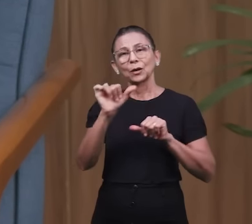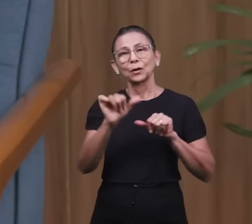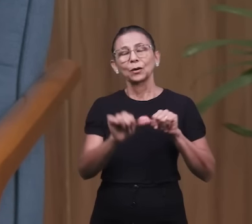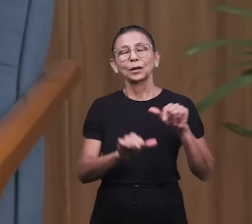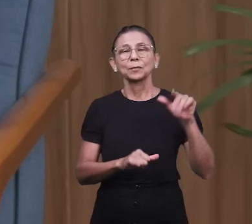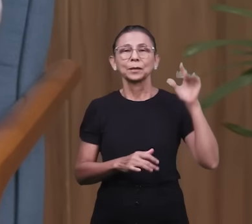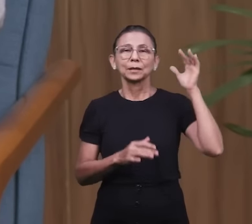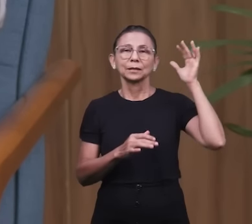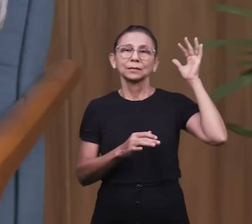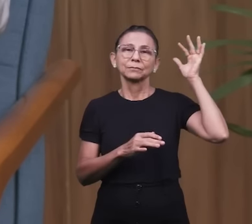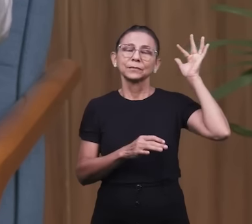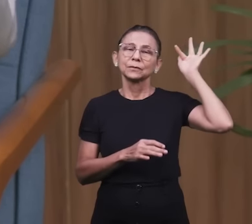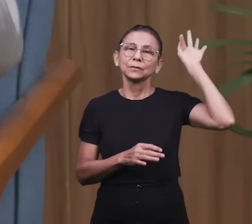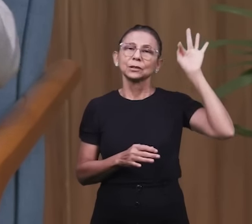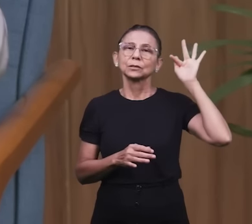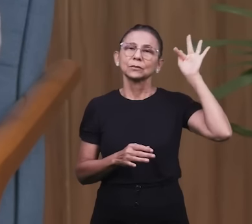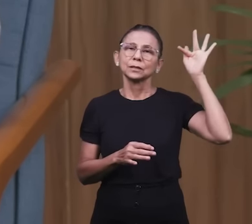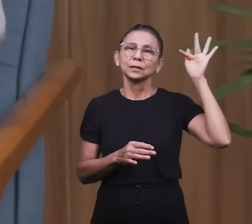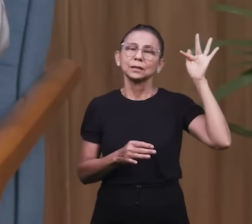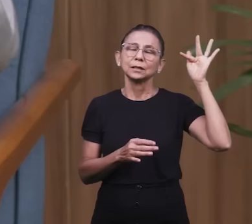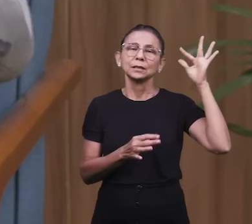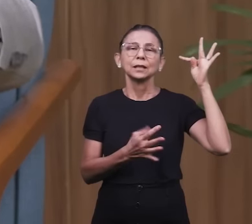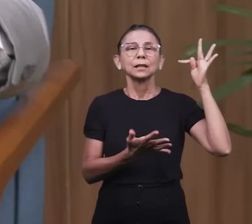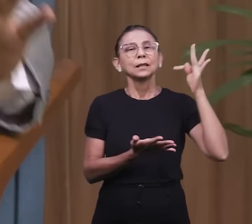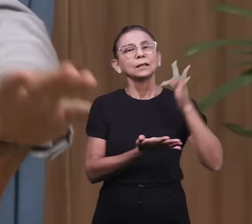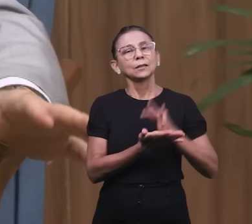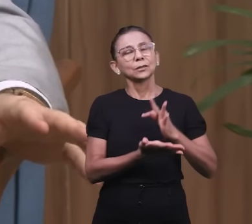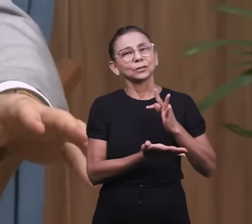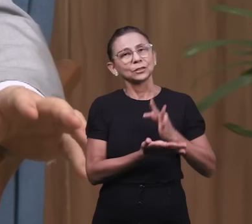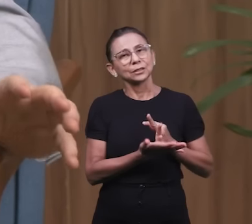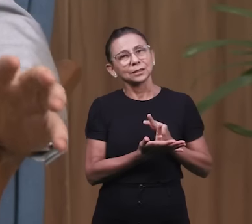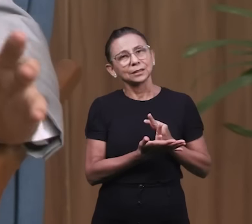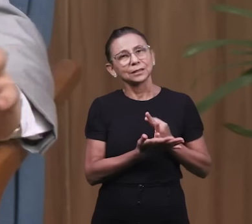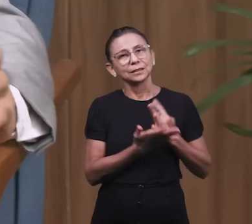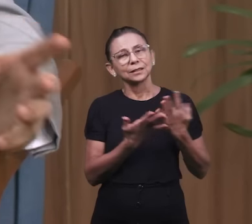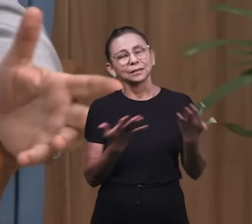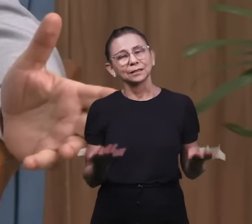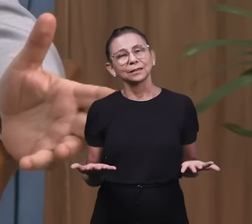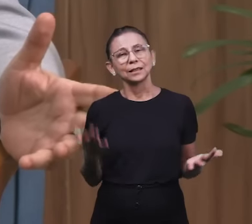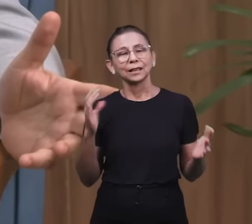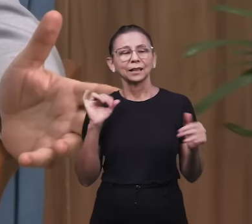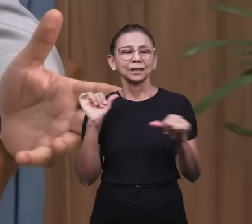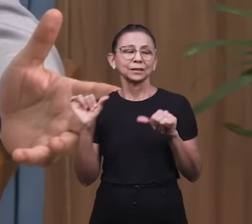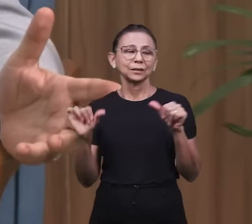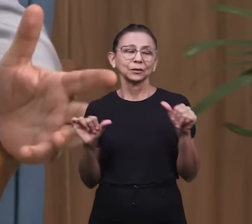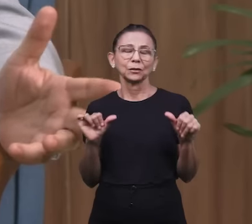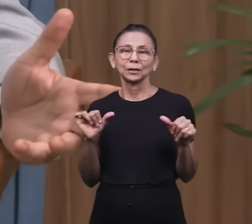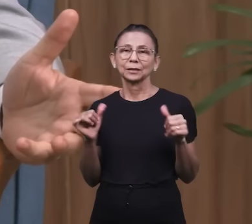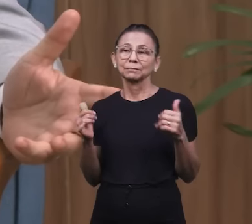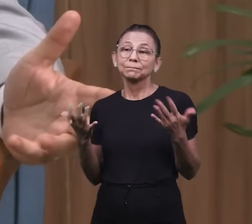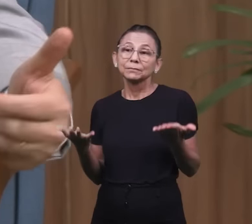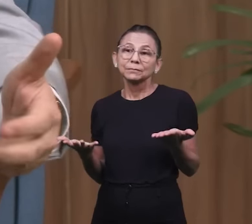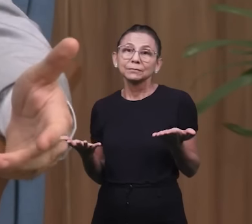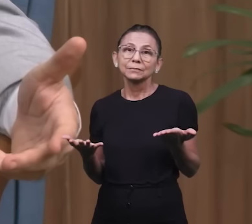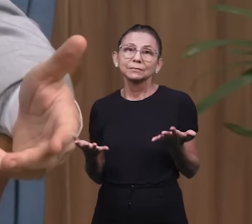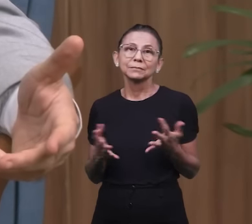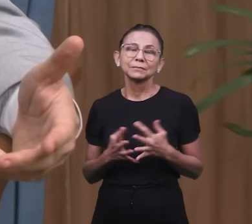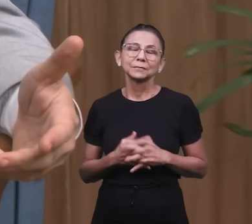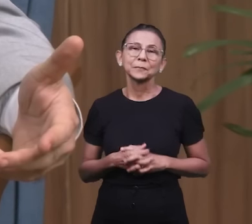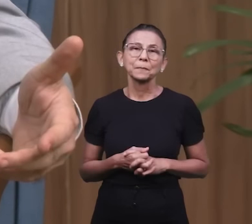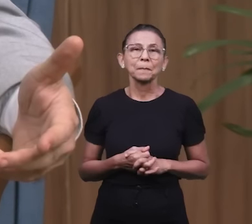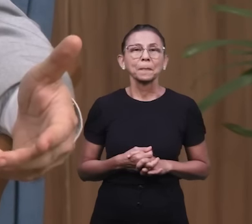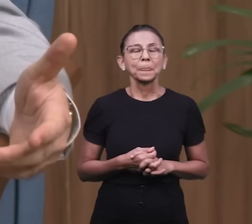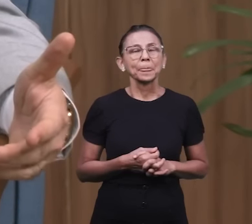pela teologia Enfim sem querer falar mal de nada disso mas é uma troca que não faz sentido para quem